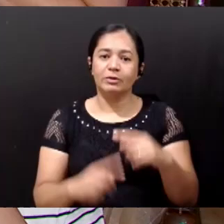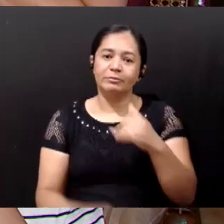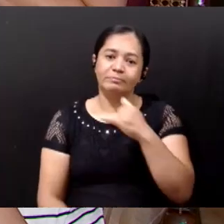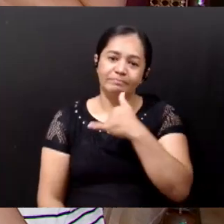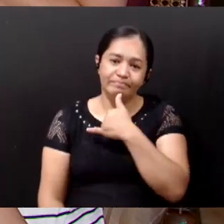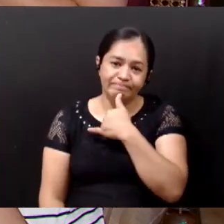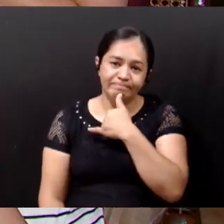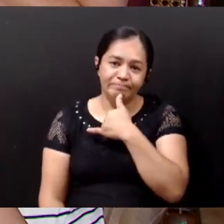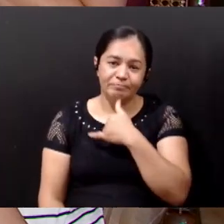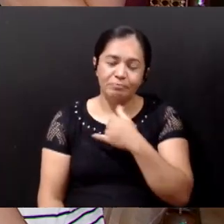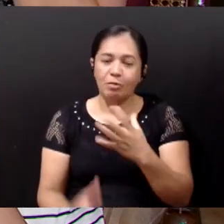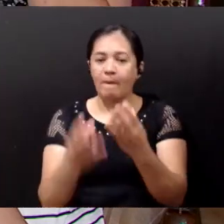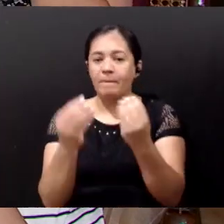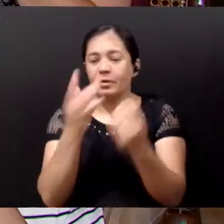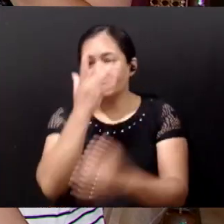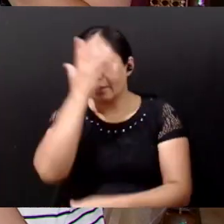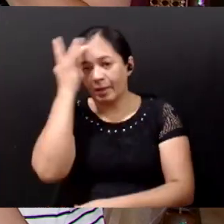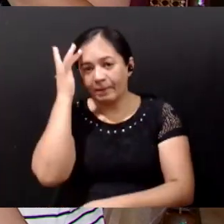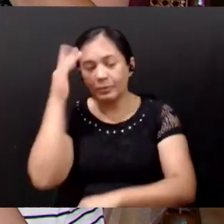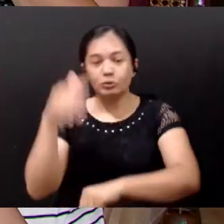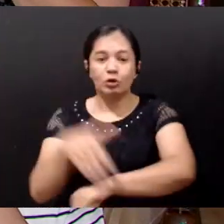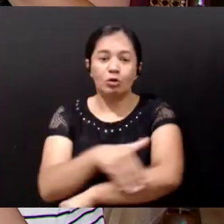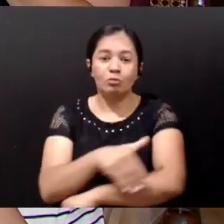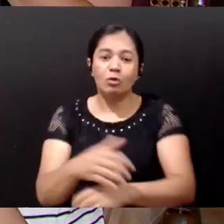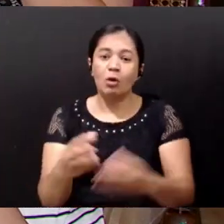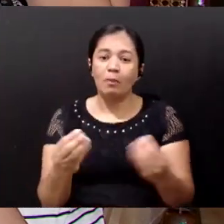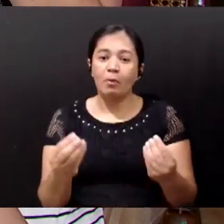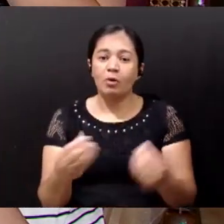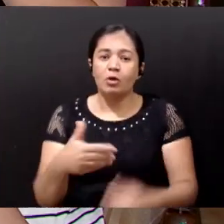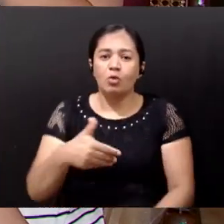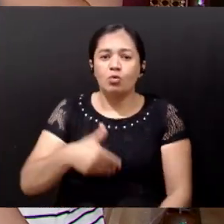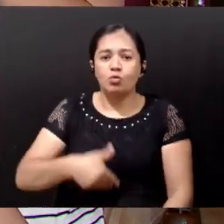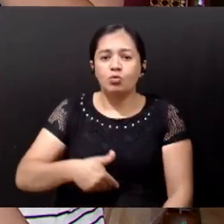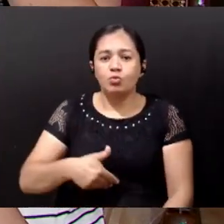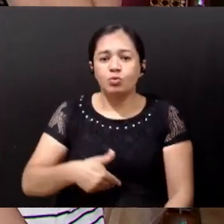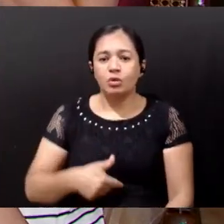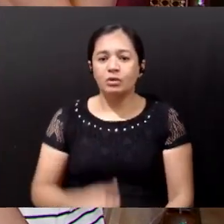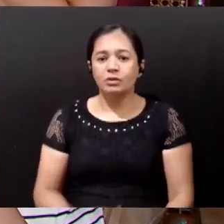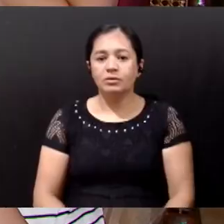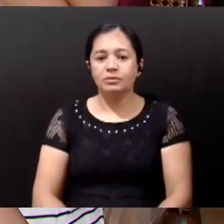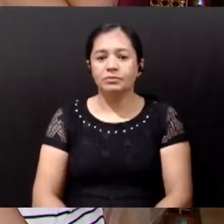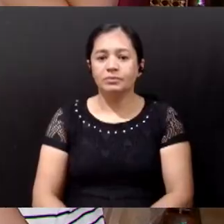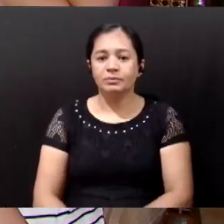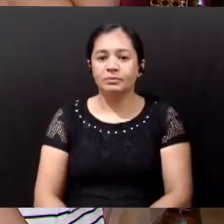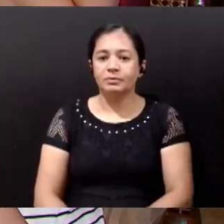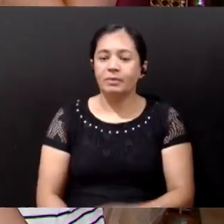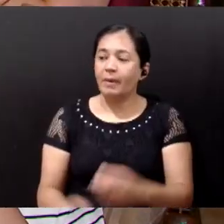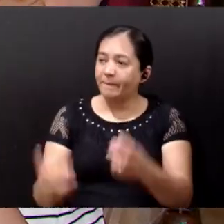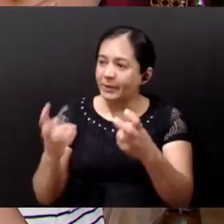pessoas em situação de rua, muitas passando fome, e viu a geladeira aberta,